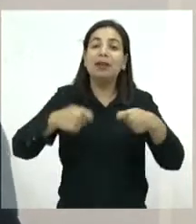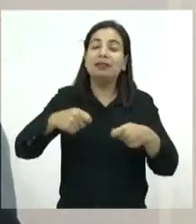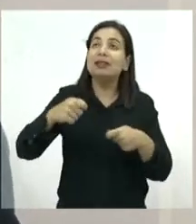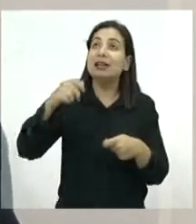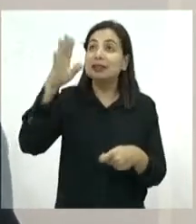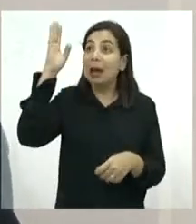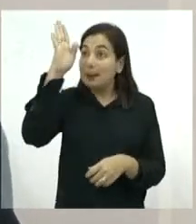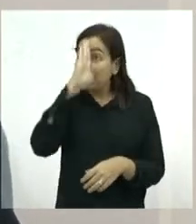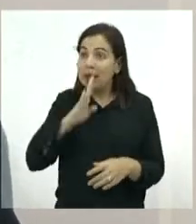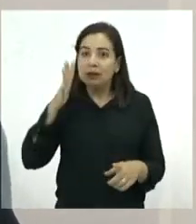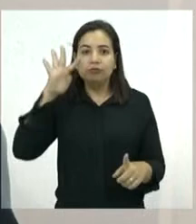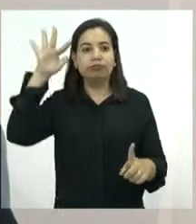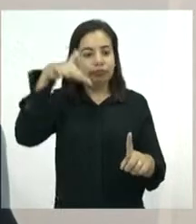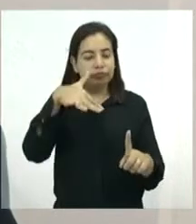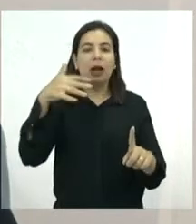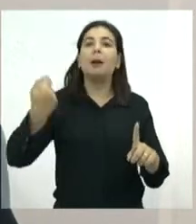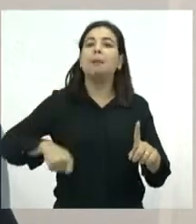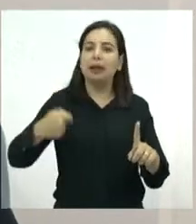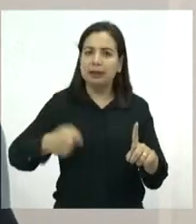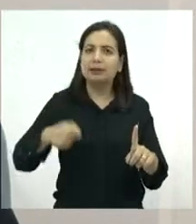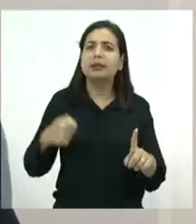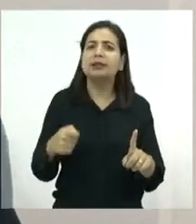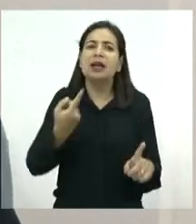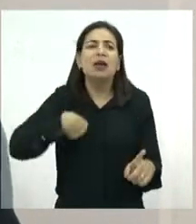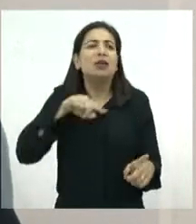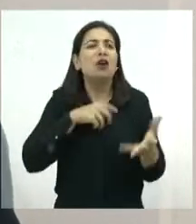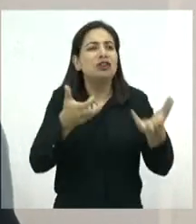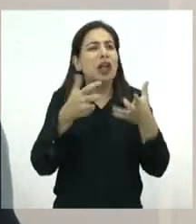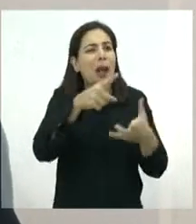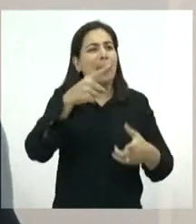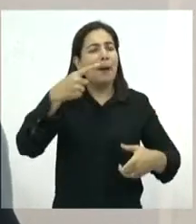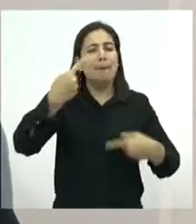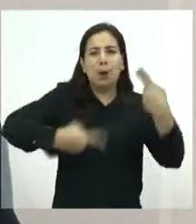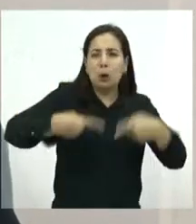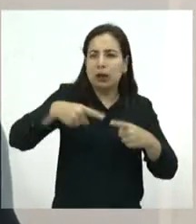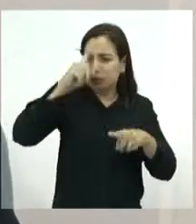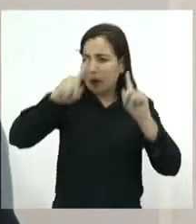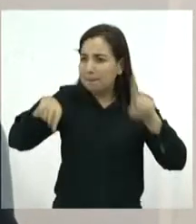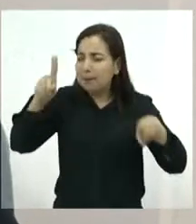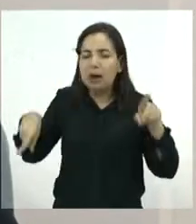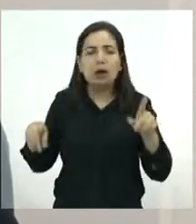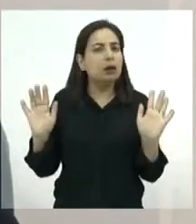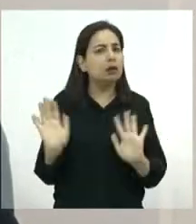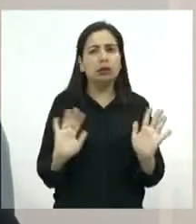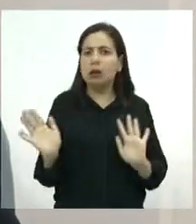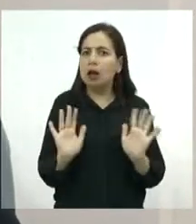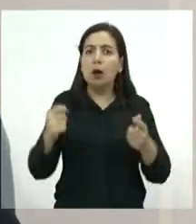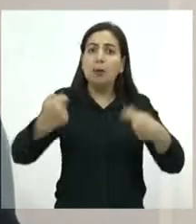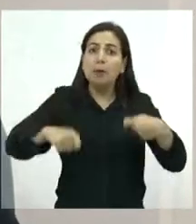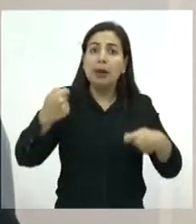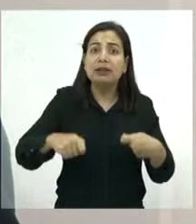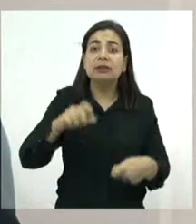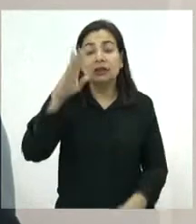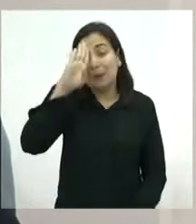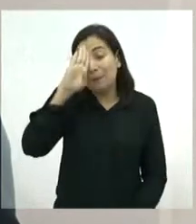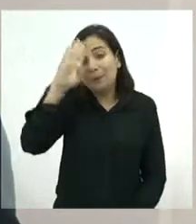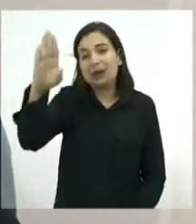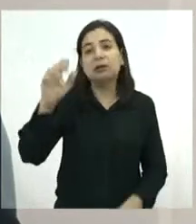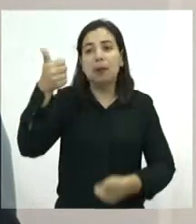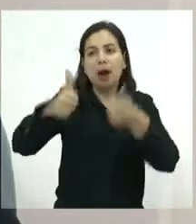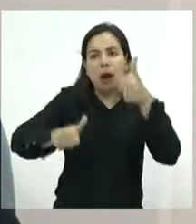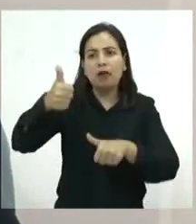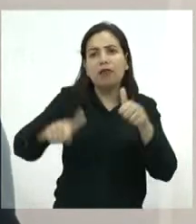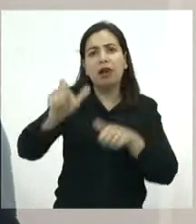Que nós não tenhamos interferência política. A interferência que precisa ter na educação é interferência técnica. Saber de fato quais são